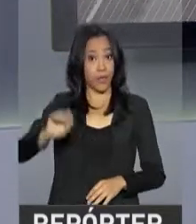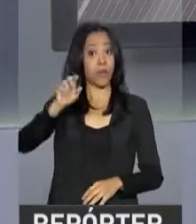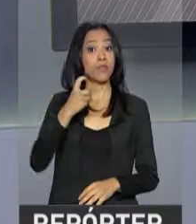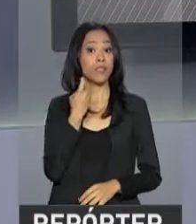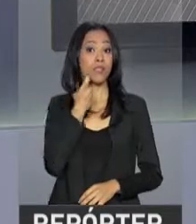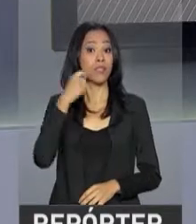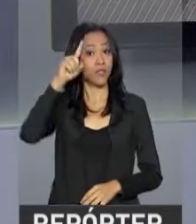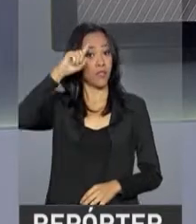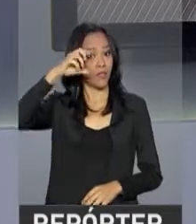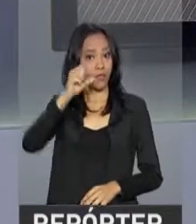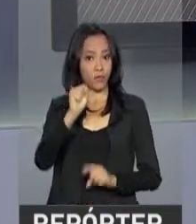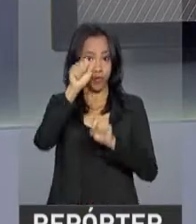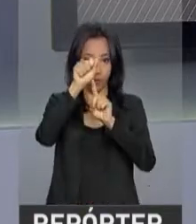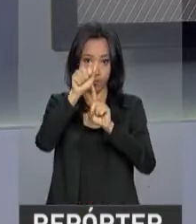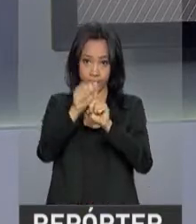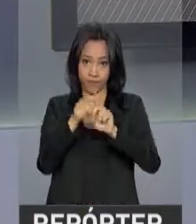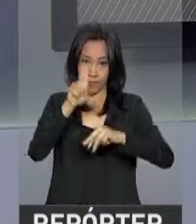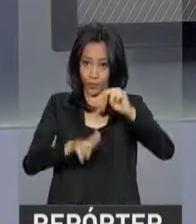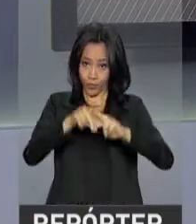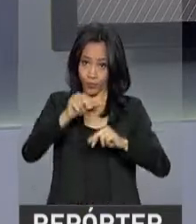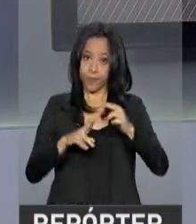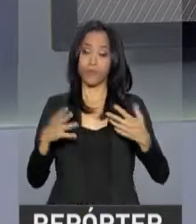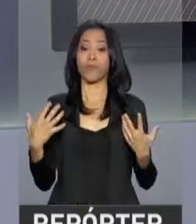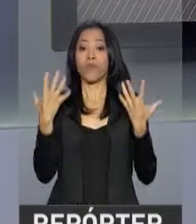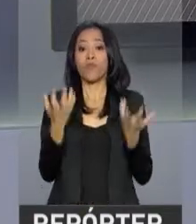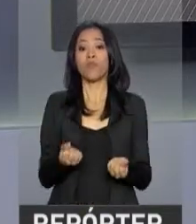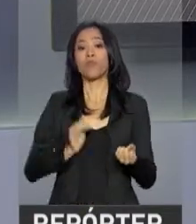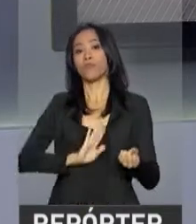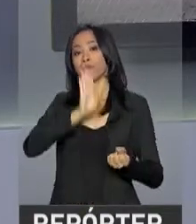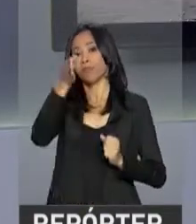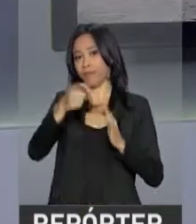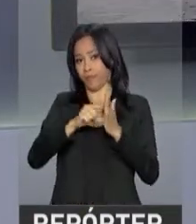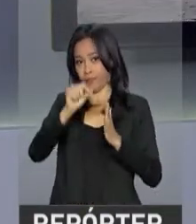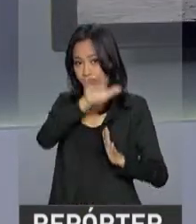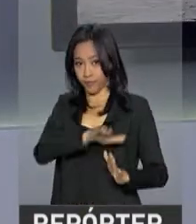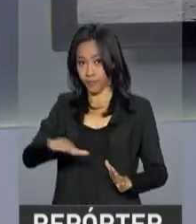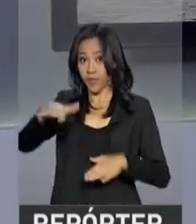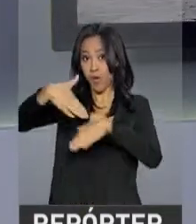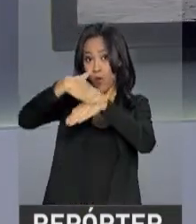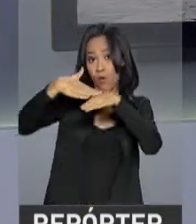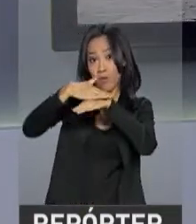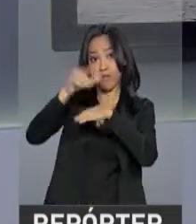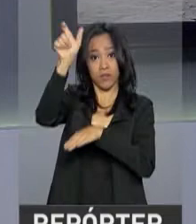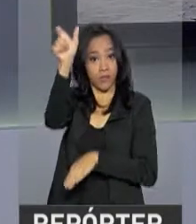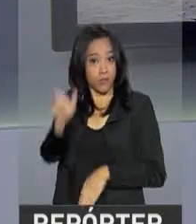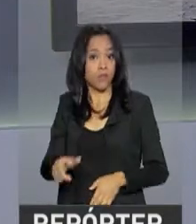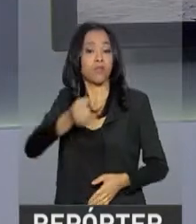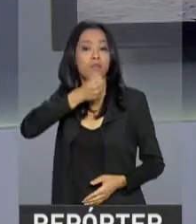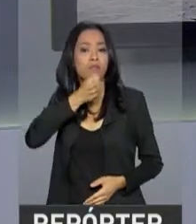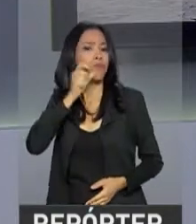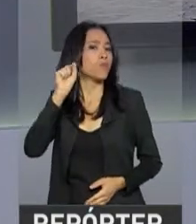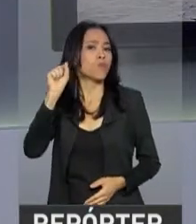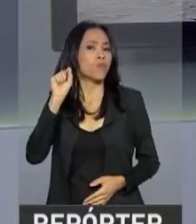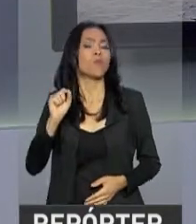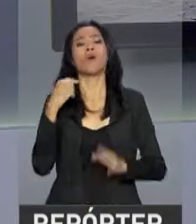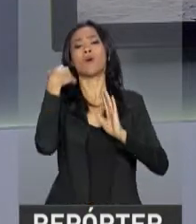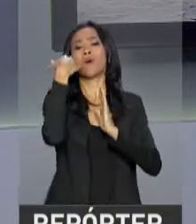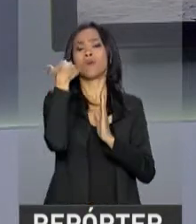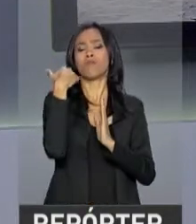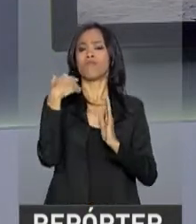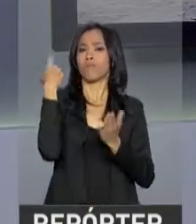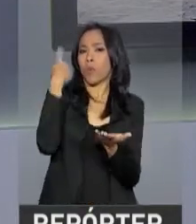sexta feira 8 de junho e vamos direto ao palácio do planalto conversar com a repórter gabriela noronha sobre a agenda do presidente